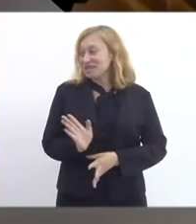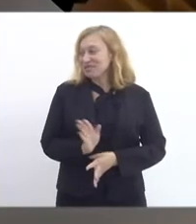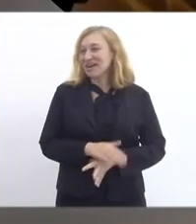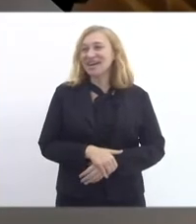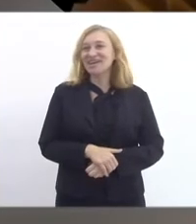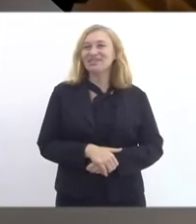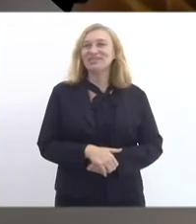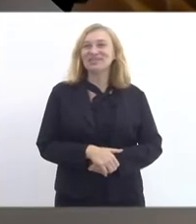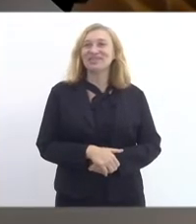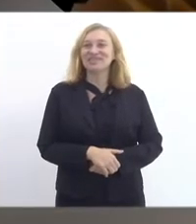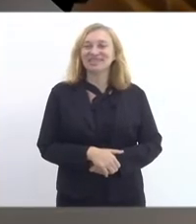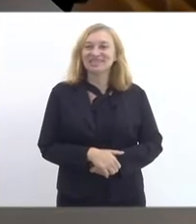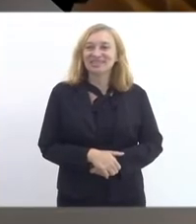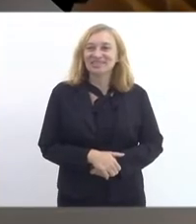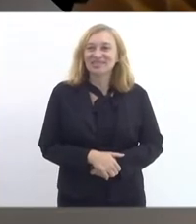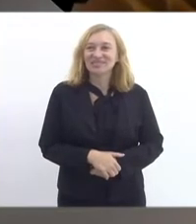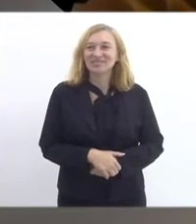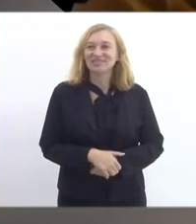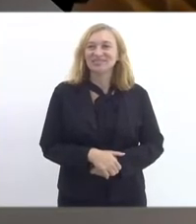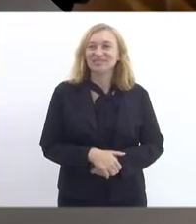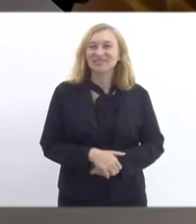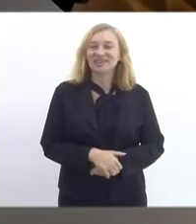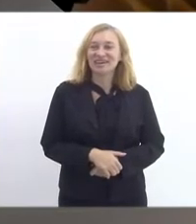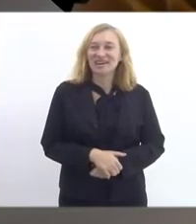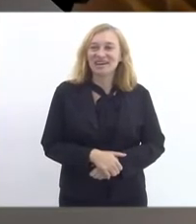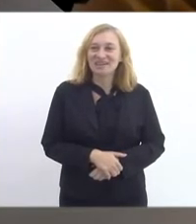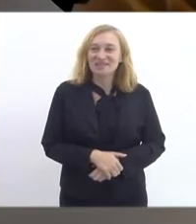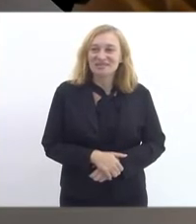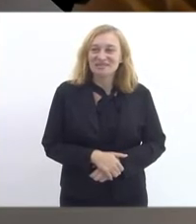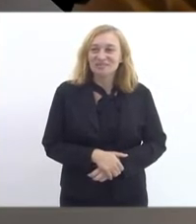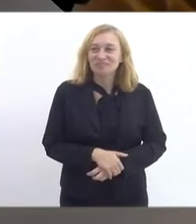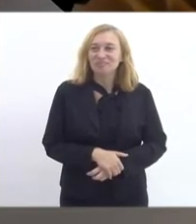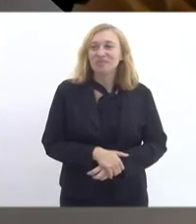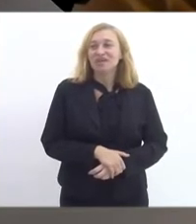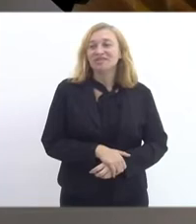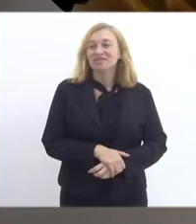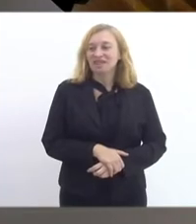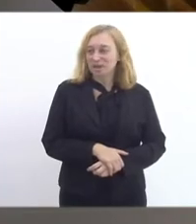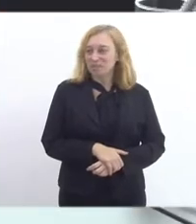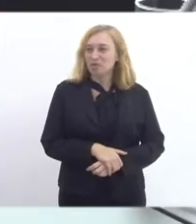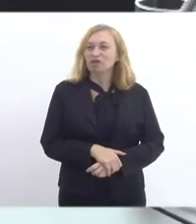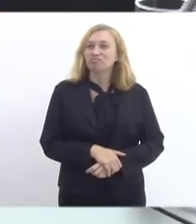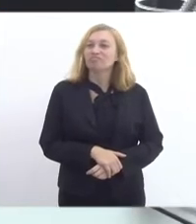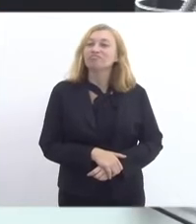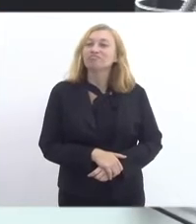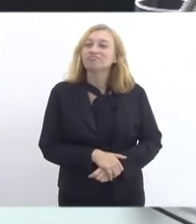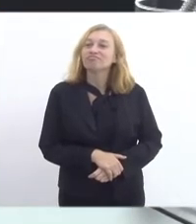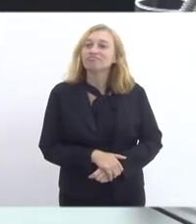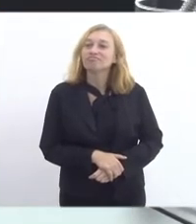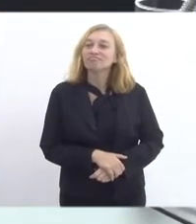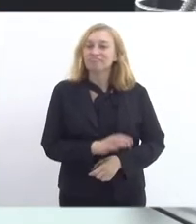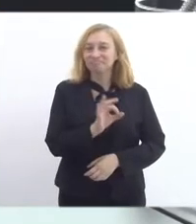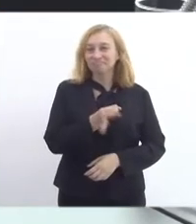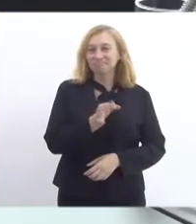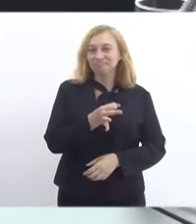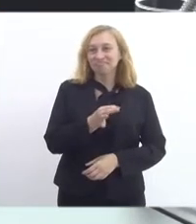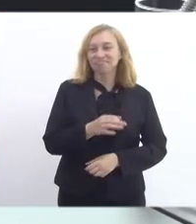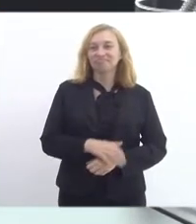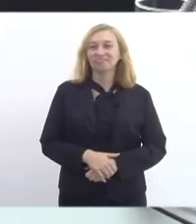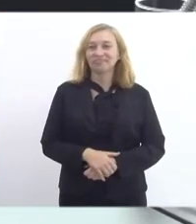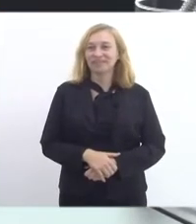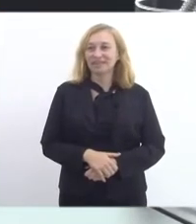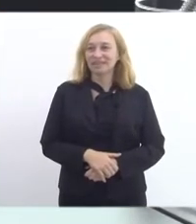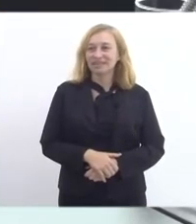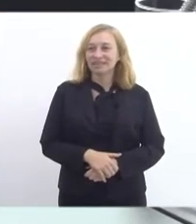Ele só está acrescentando a expressão inativo ao lado do aposentado. Né? Não, mas é exatamente isso, Mick, que